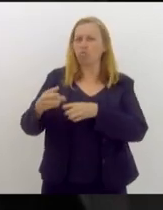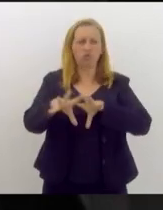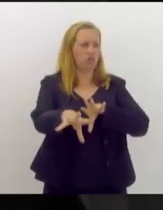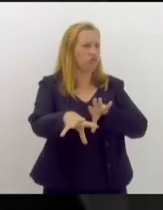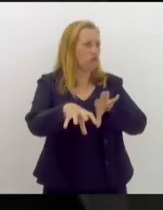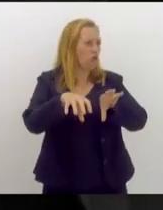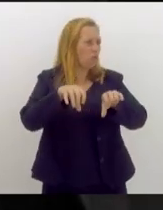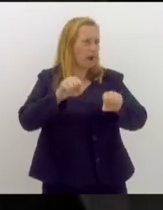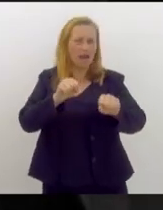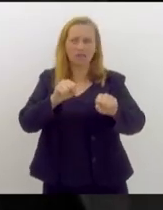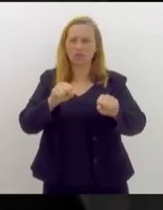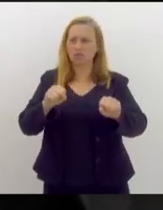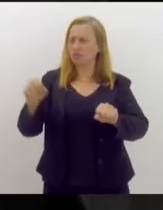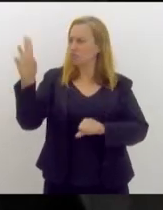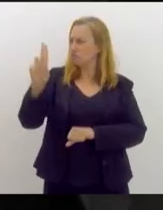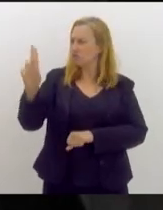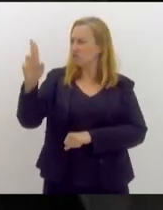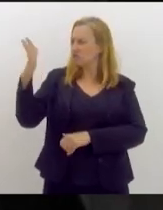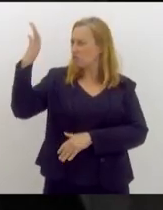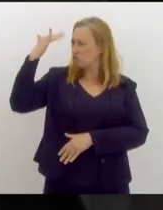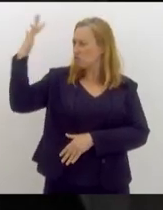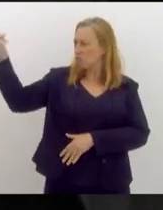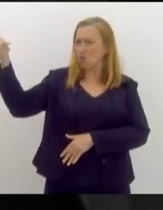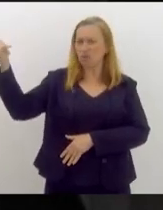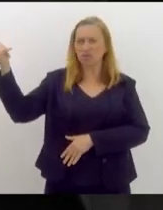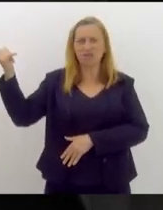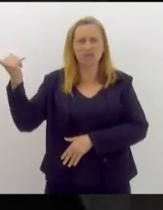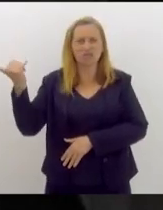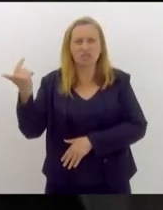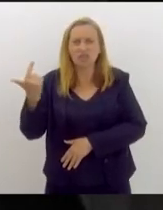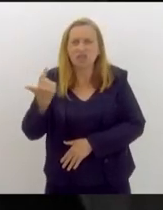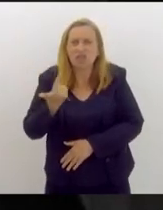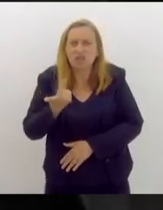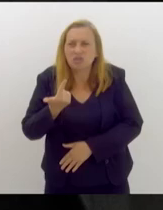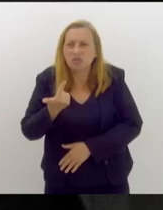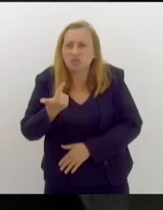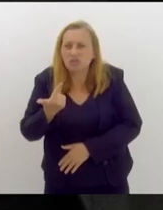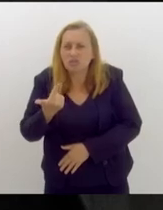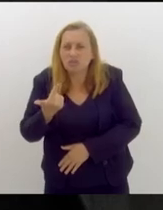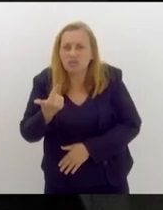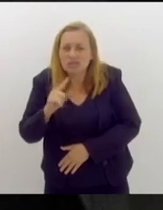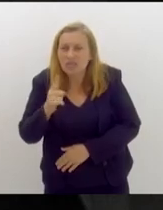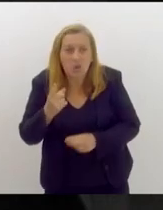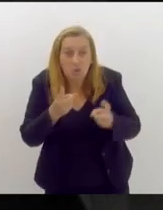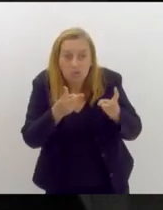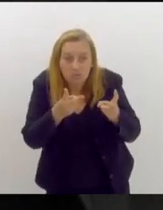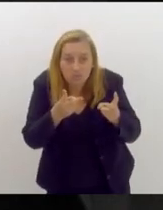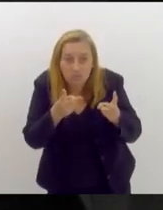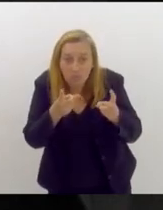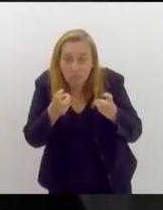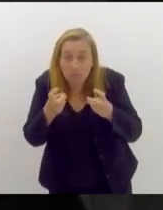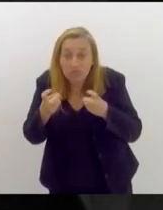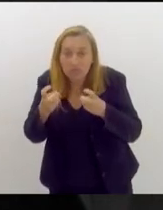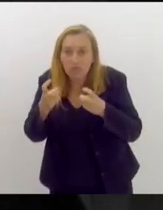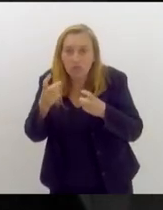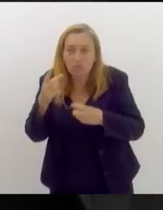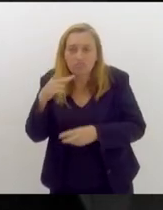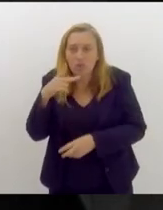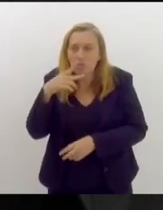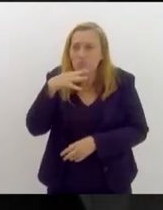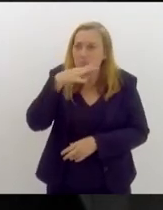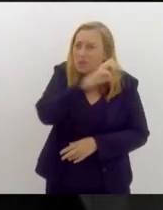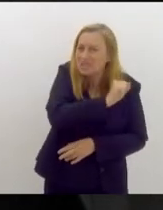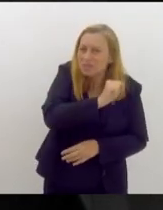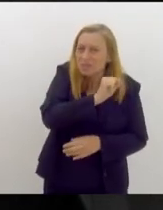por não tem condição de saber se os débitos